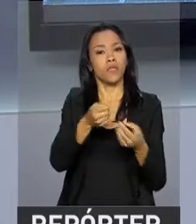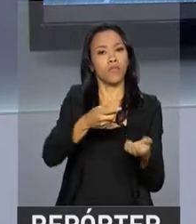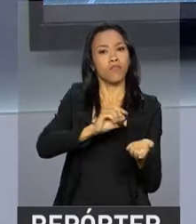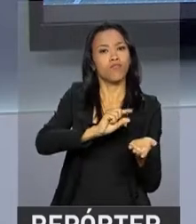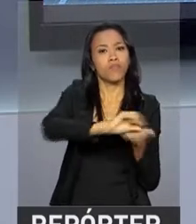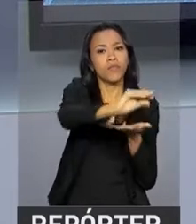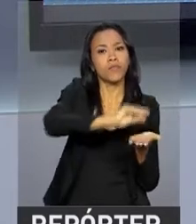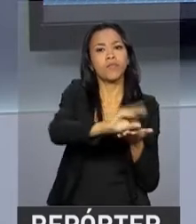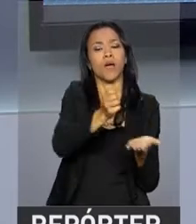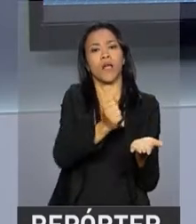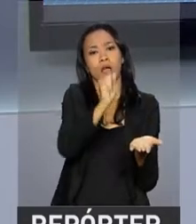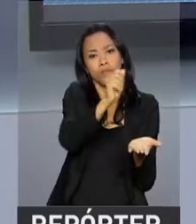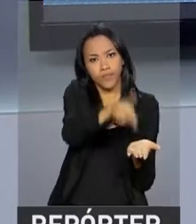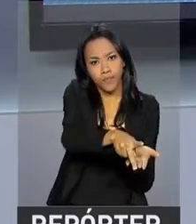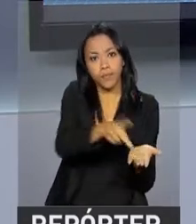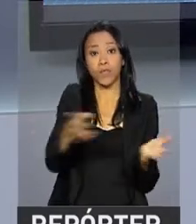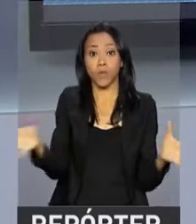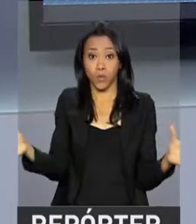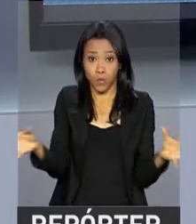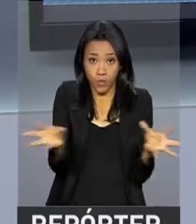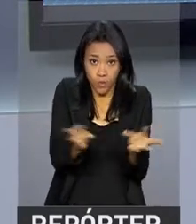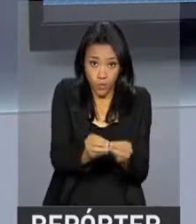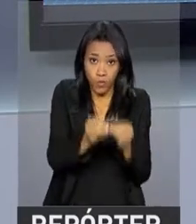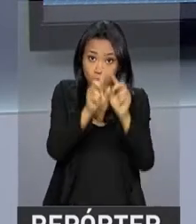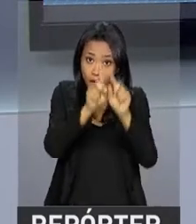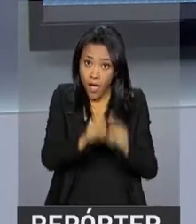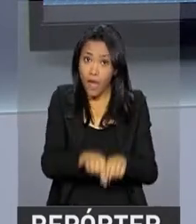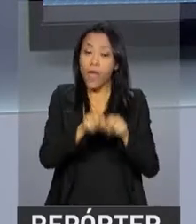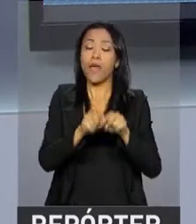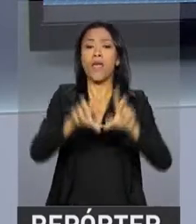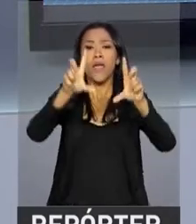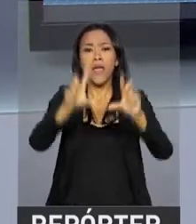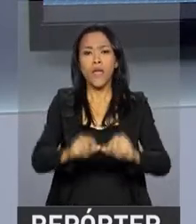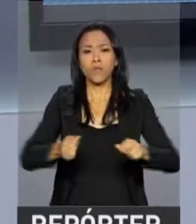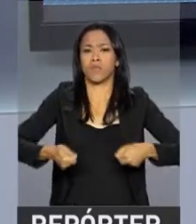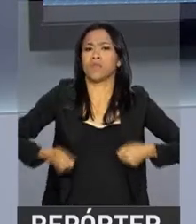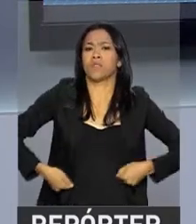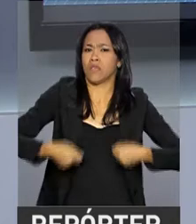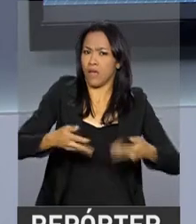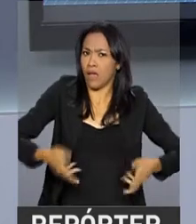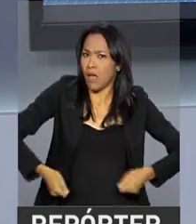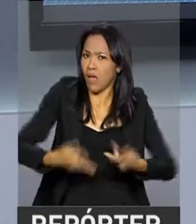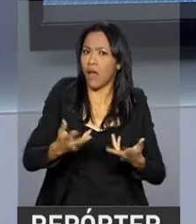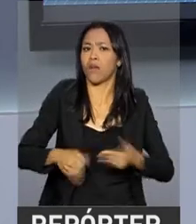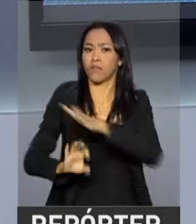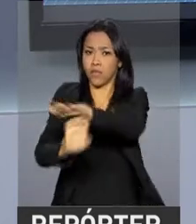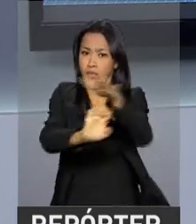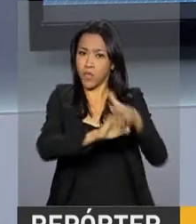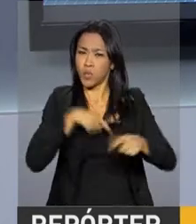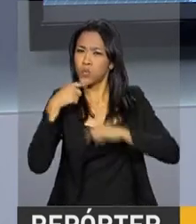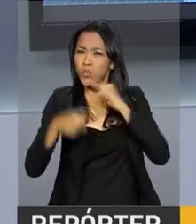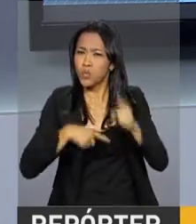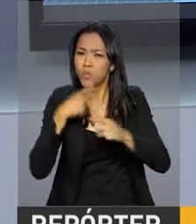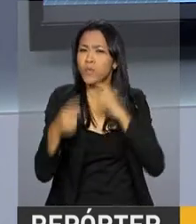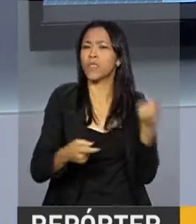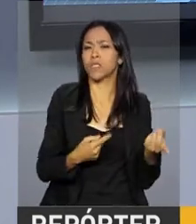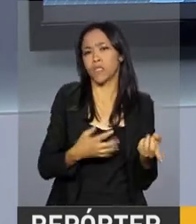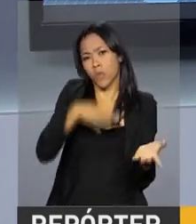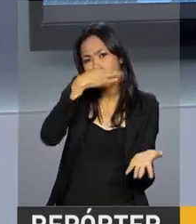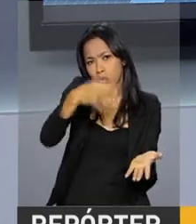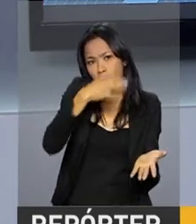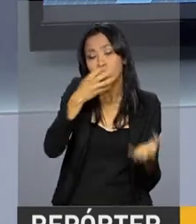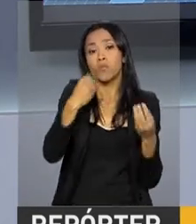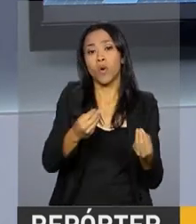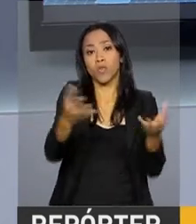expectativa é de simplificação e redução de custos para as empresas dúvidas e sugestões dos empregadores deverão